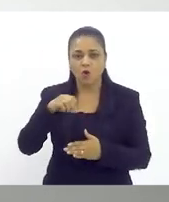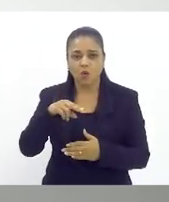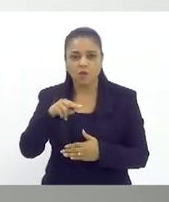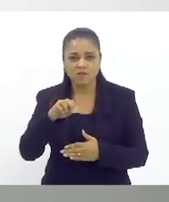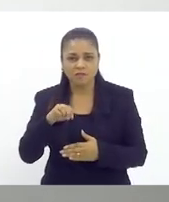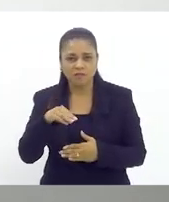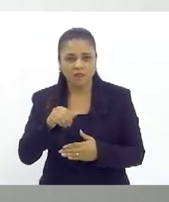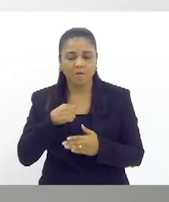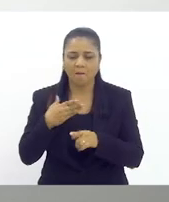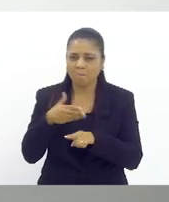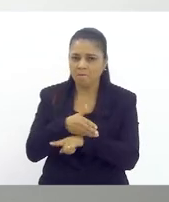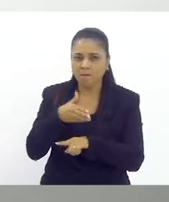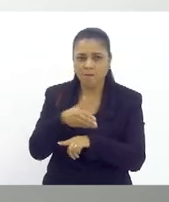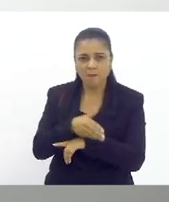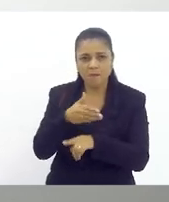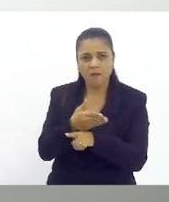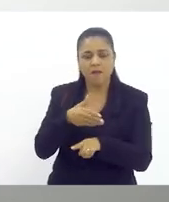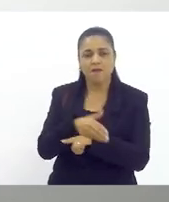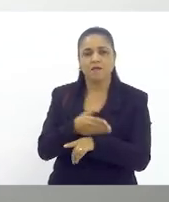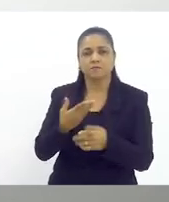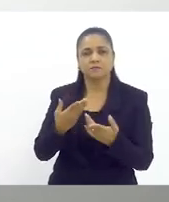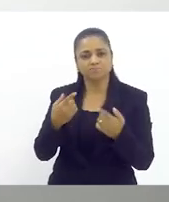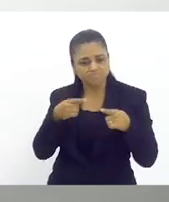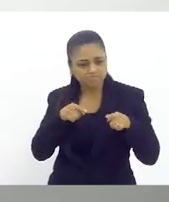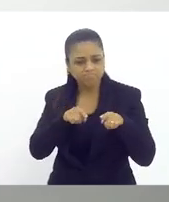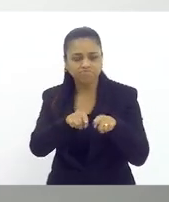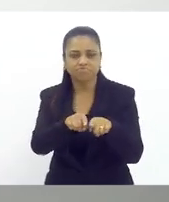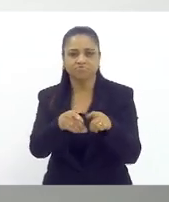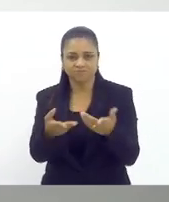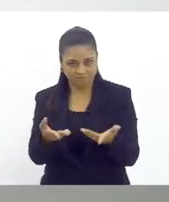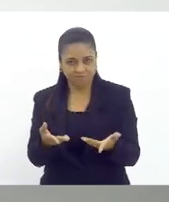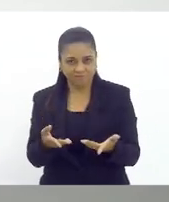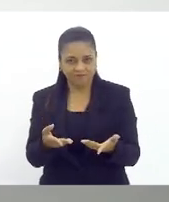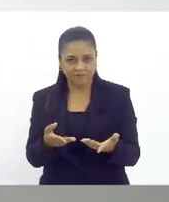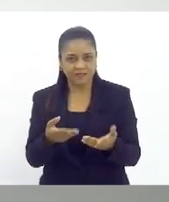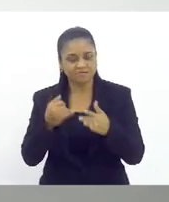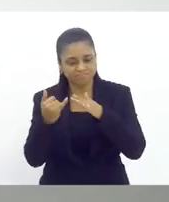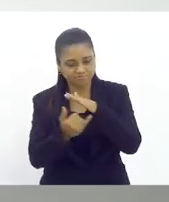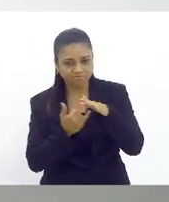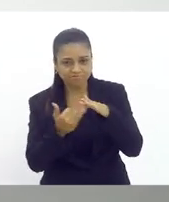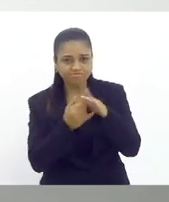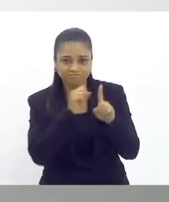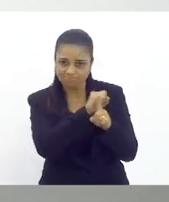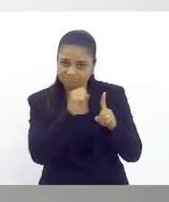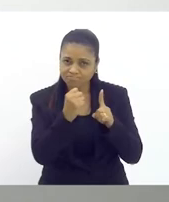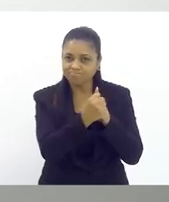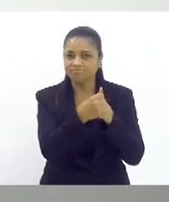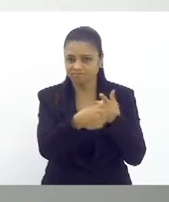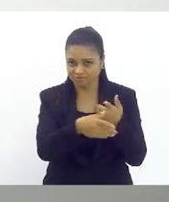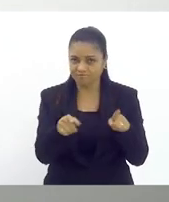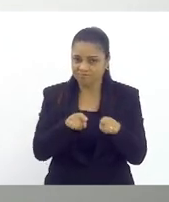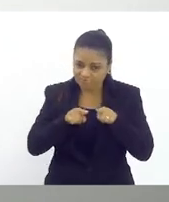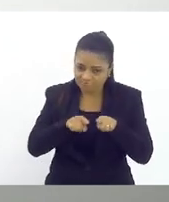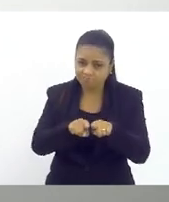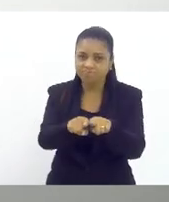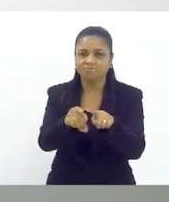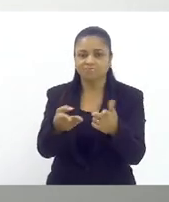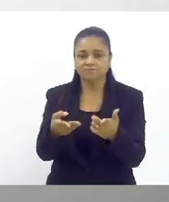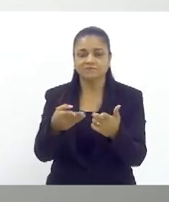participação paritária né da sociedade civil a gente tem muito a dizer